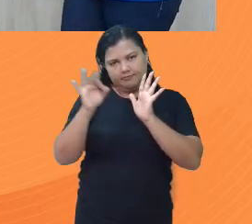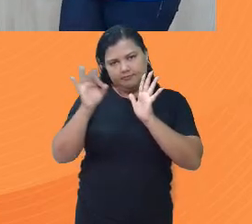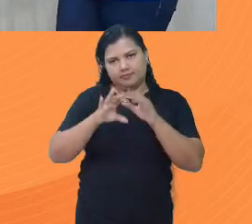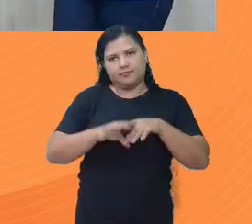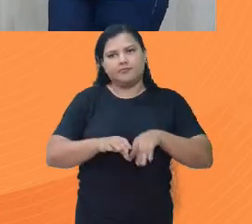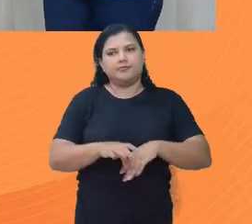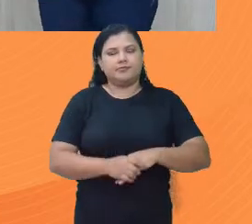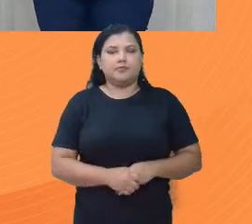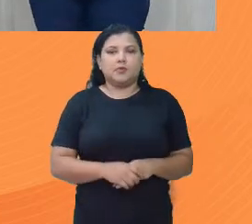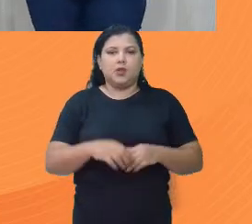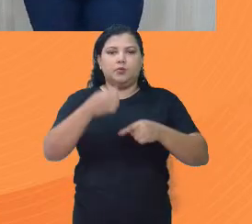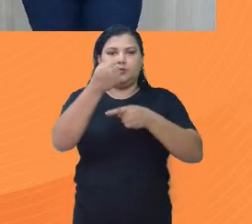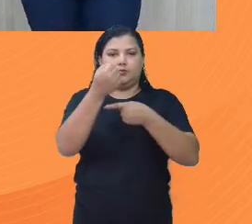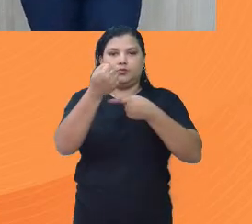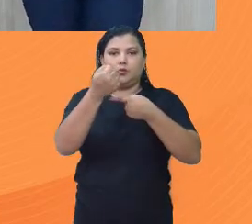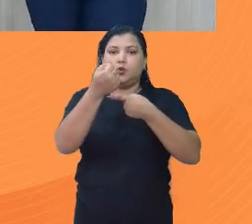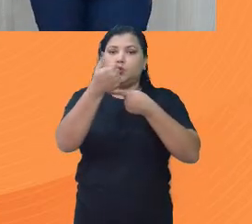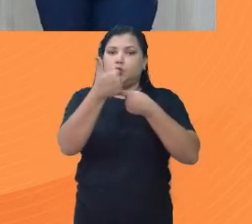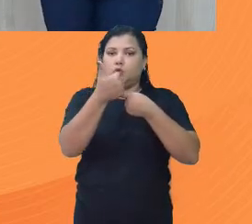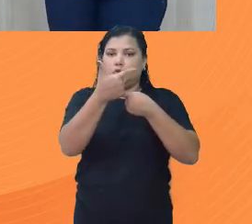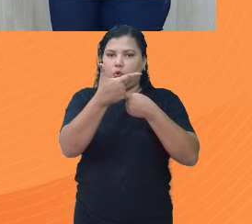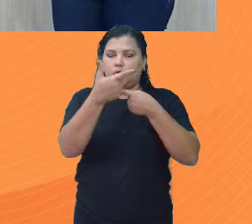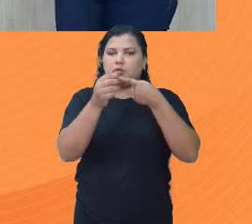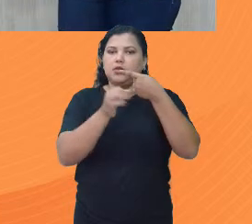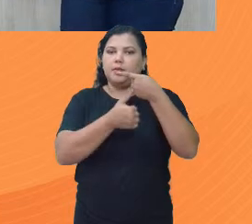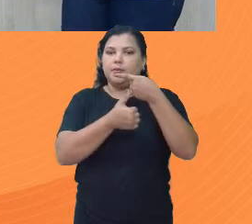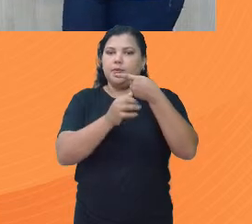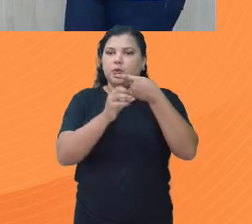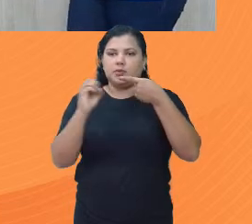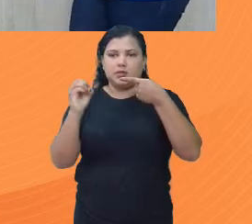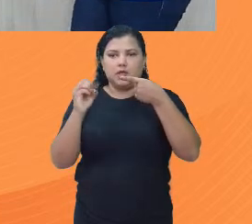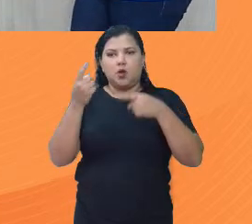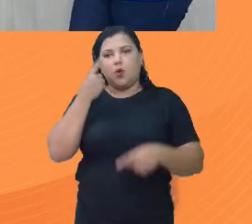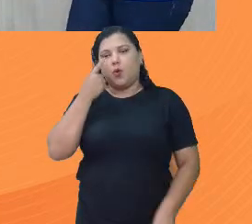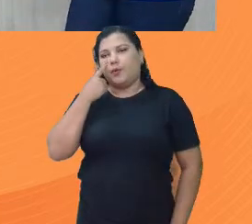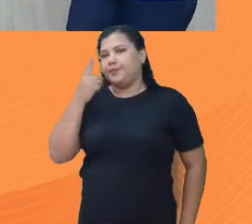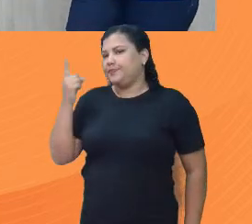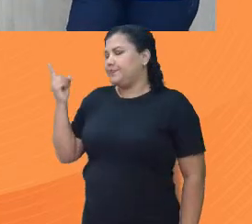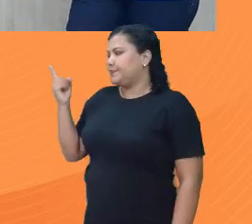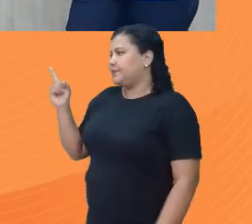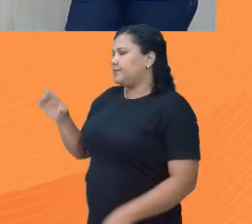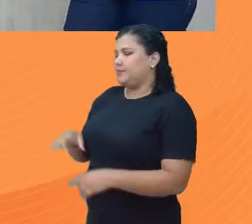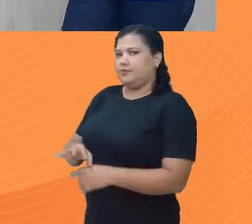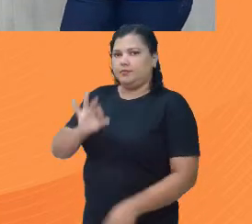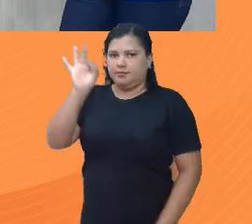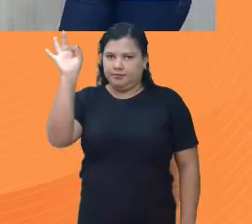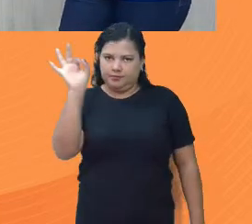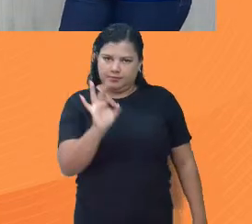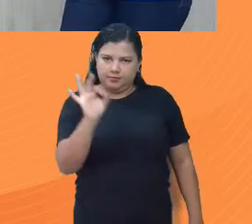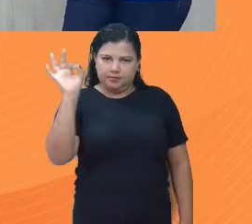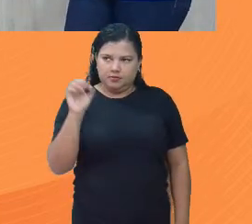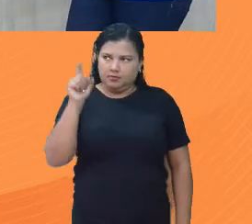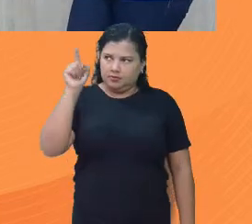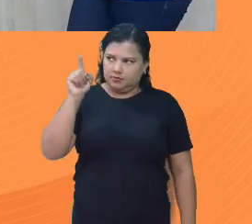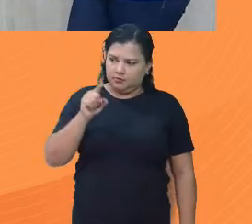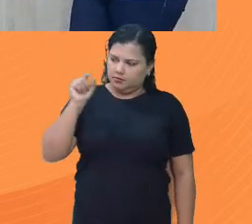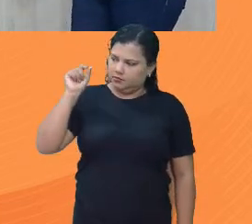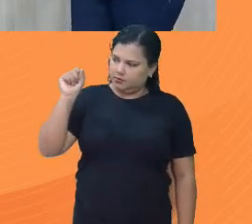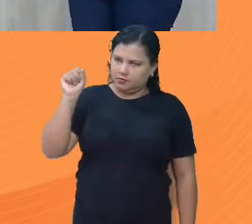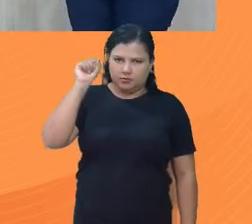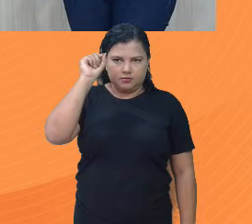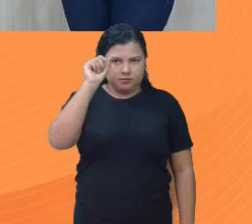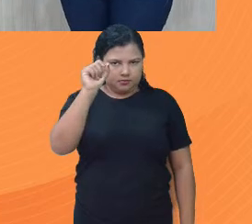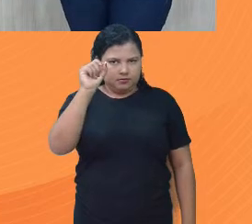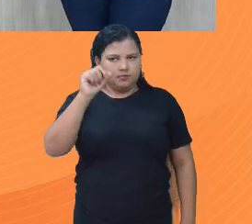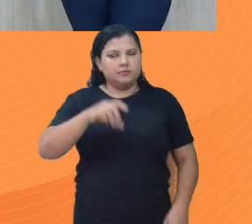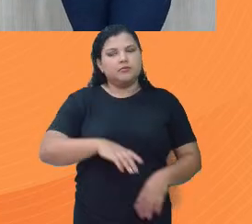de 12%. Esse símbolozinho que está aparecendo ali, ó, ele vai representar essa fração com o denominador